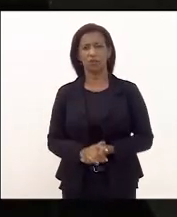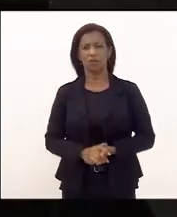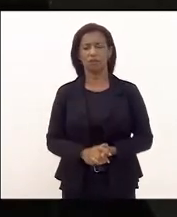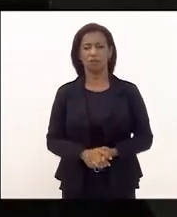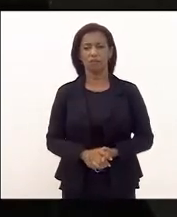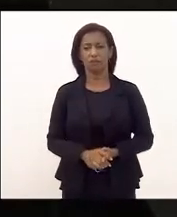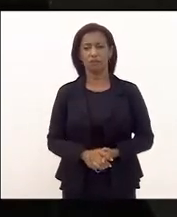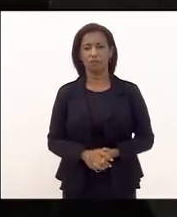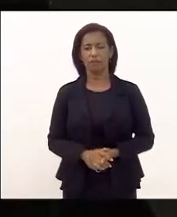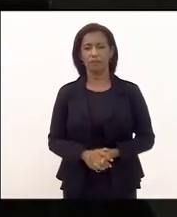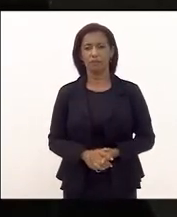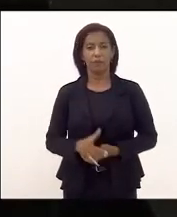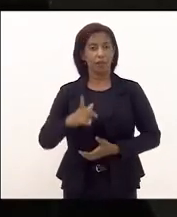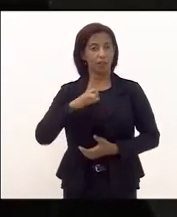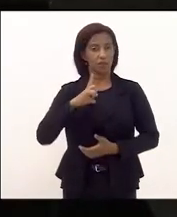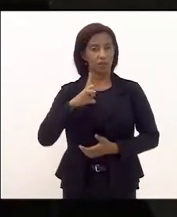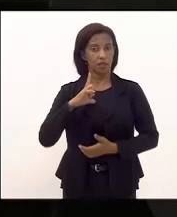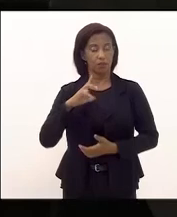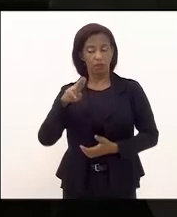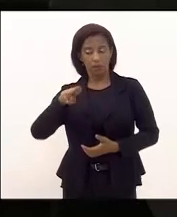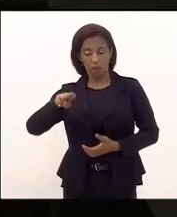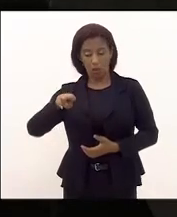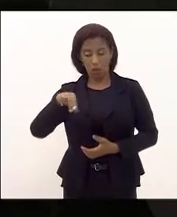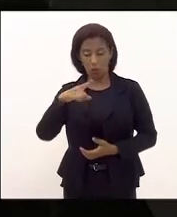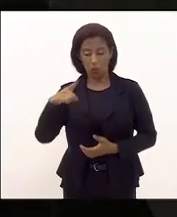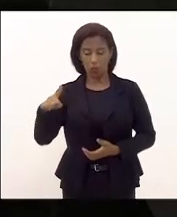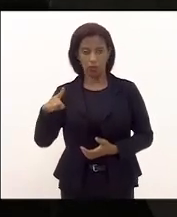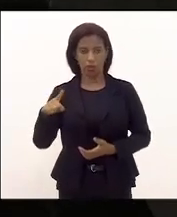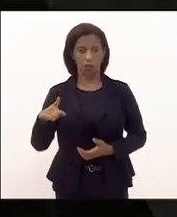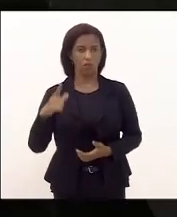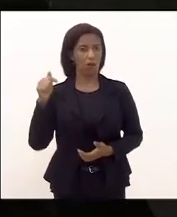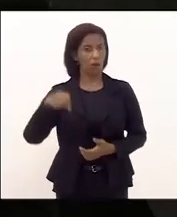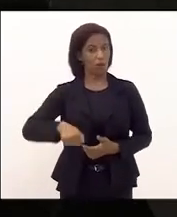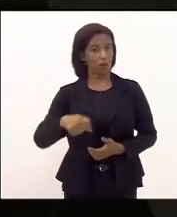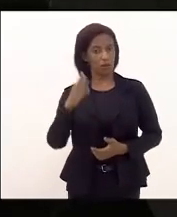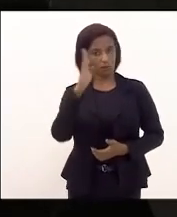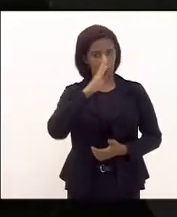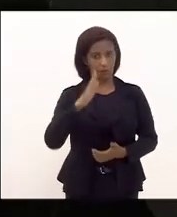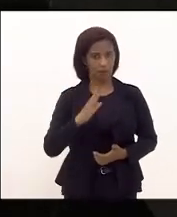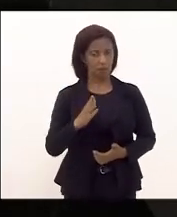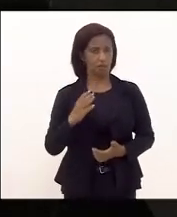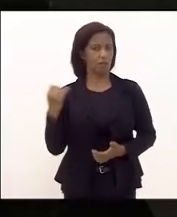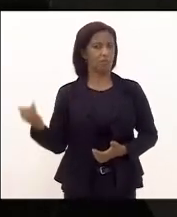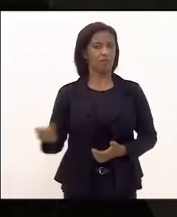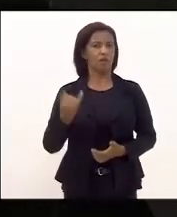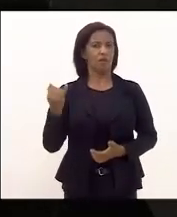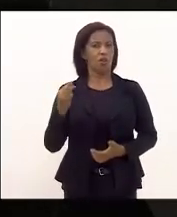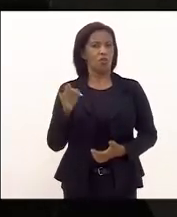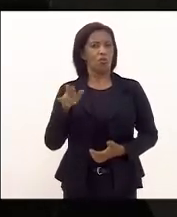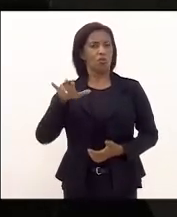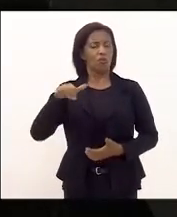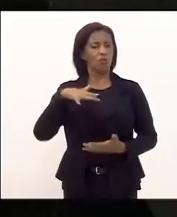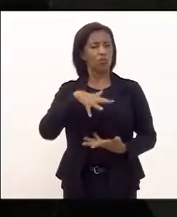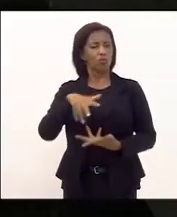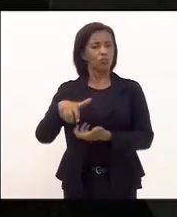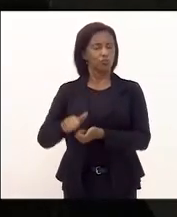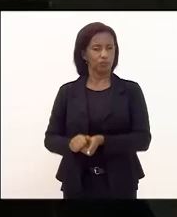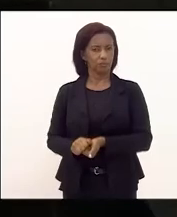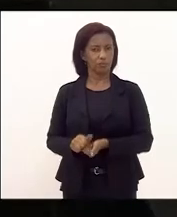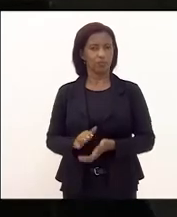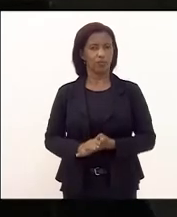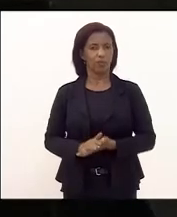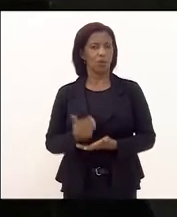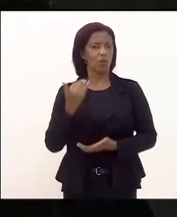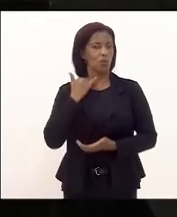Chega de termos a União cumprindo aqui no Brasil o papel do Fundo Monetário Internacional,